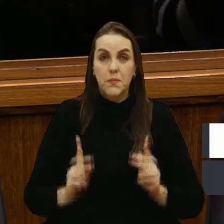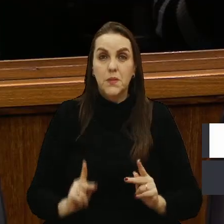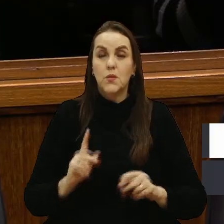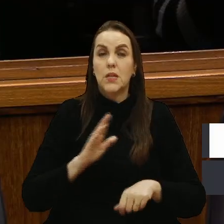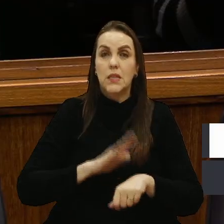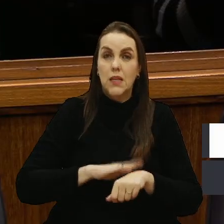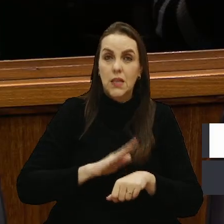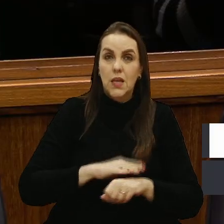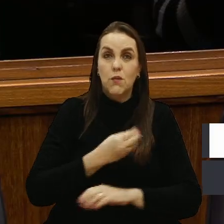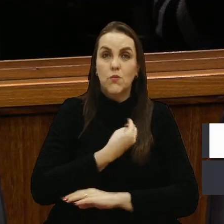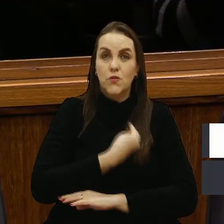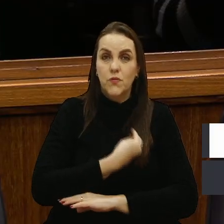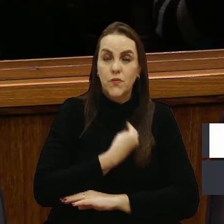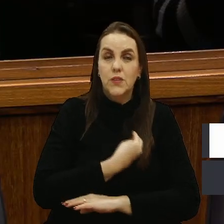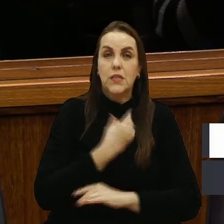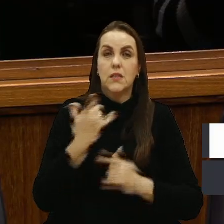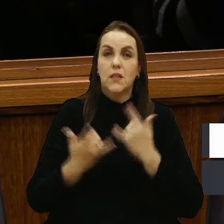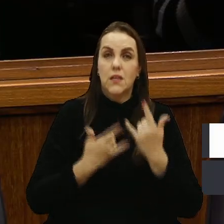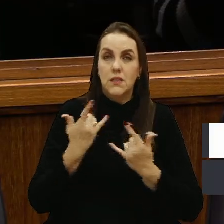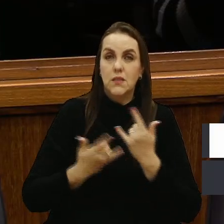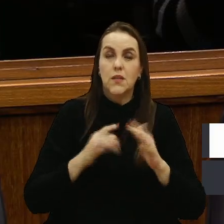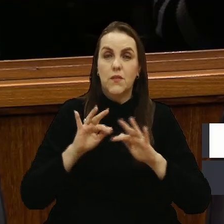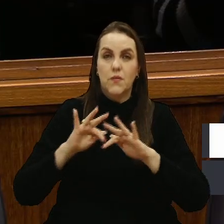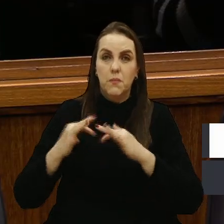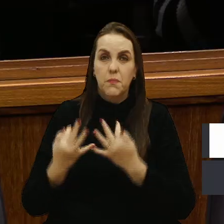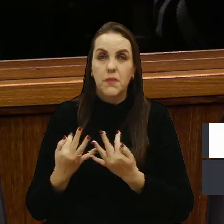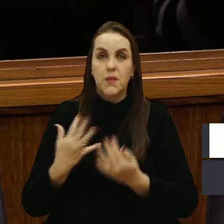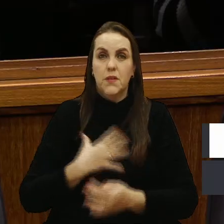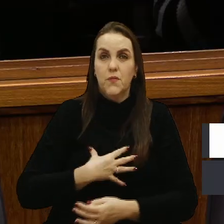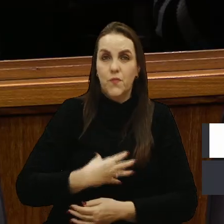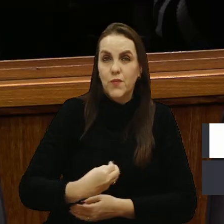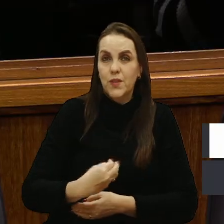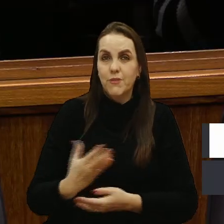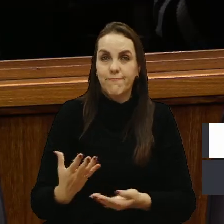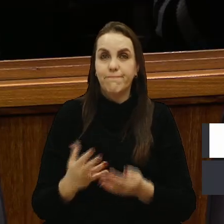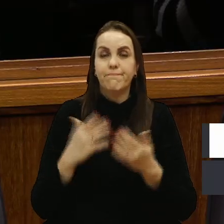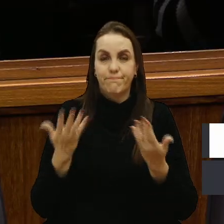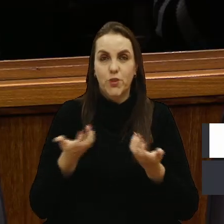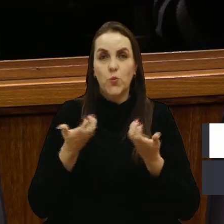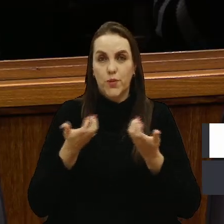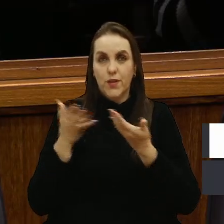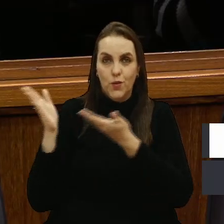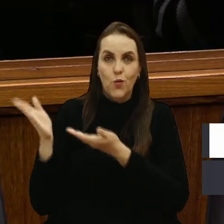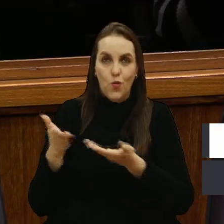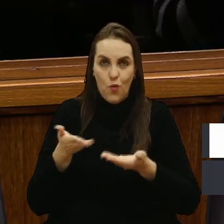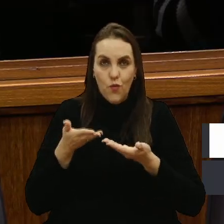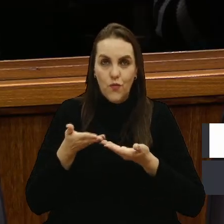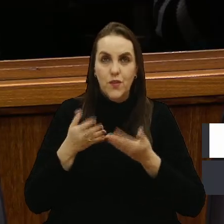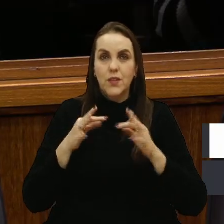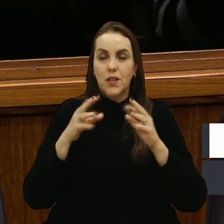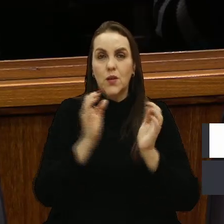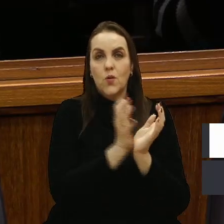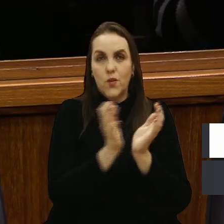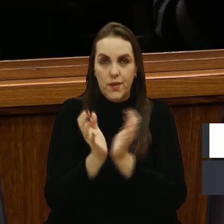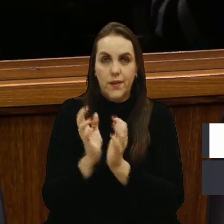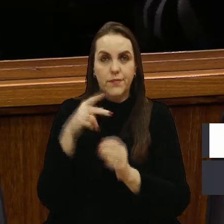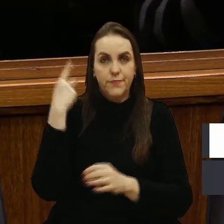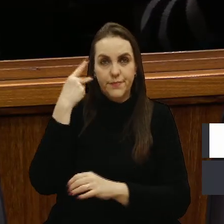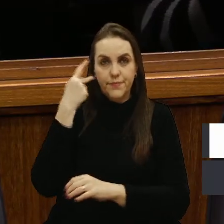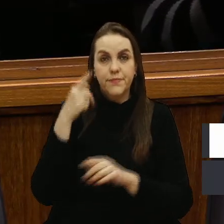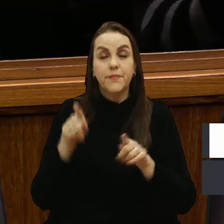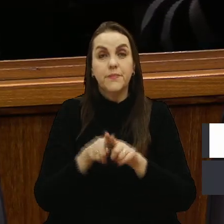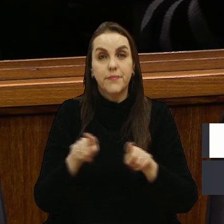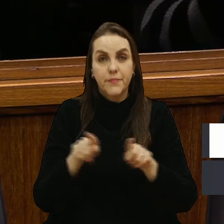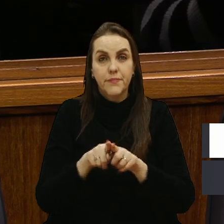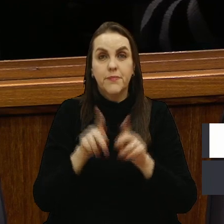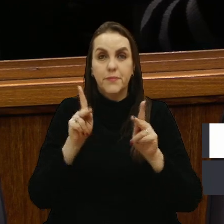para viver, para o lazer, para a família, para os filhos. Então, eu quero deixar esse convite aos meus colegas vereadores, mas a também